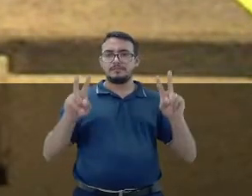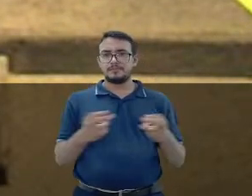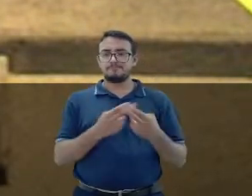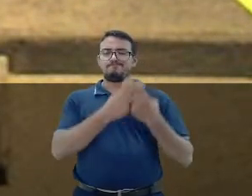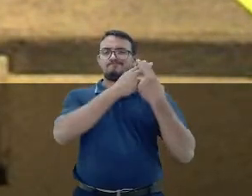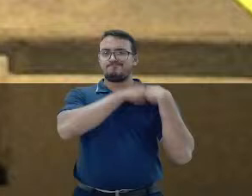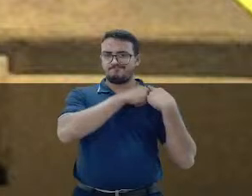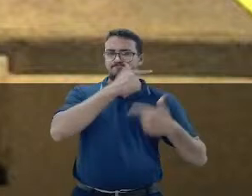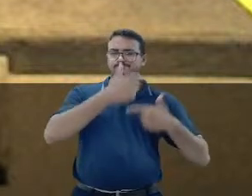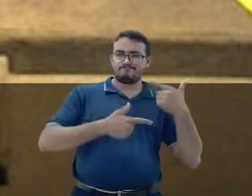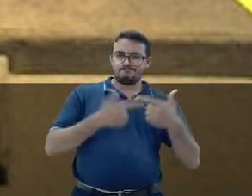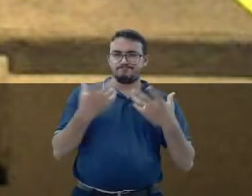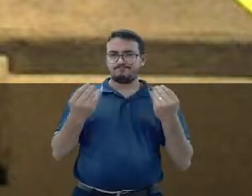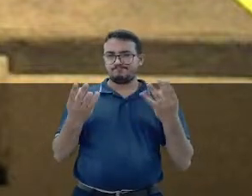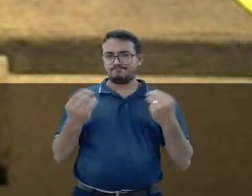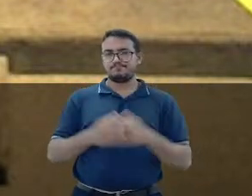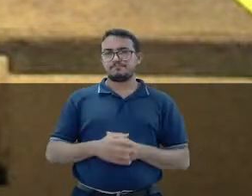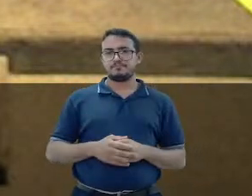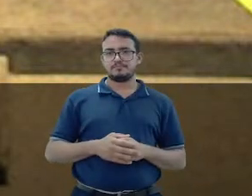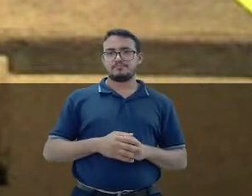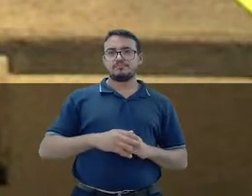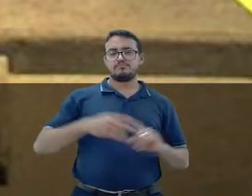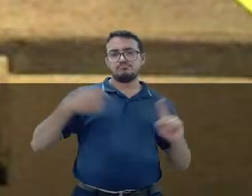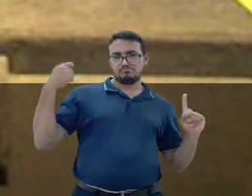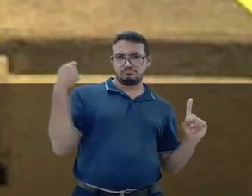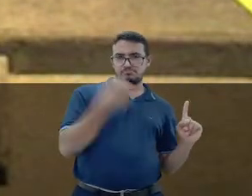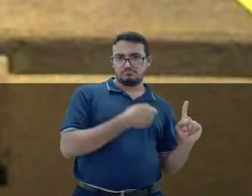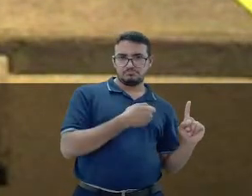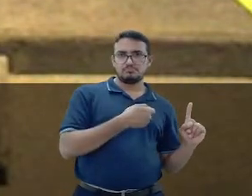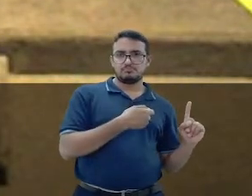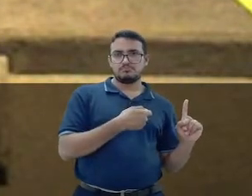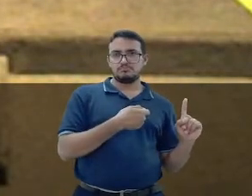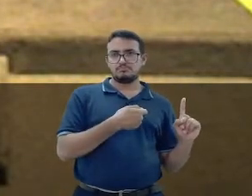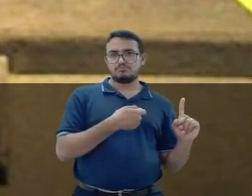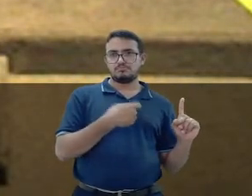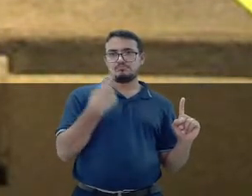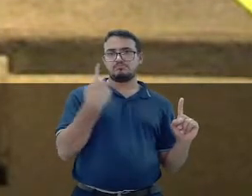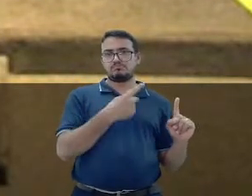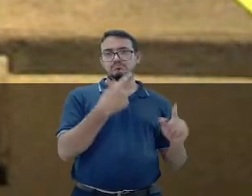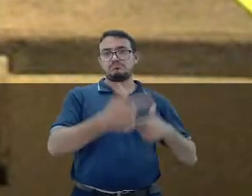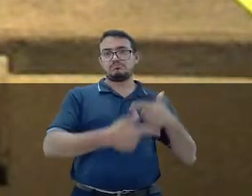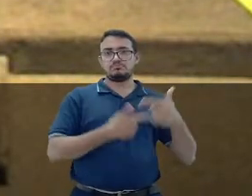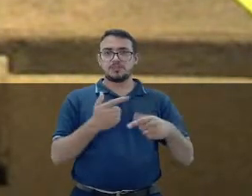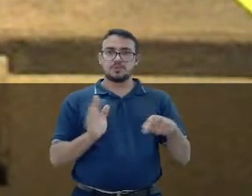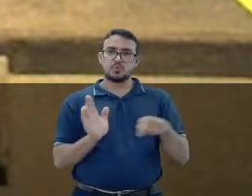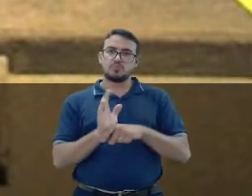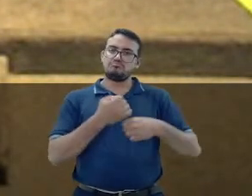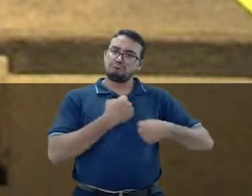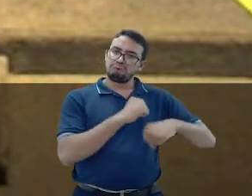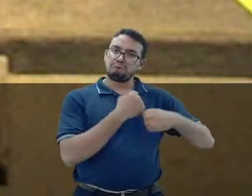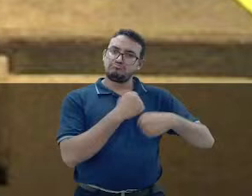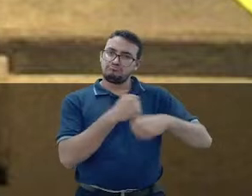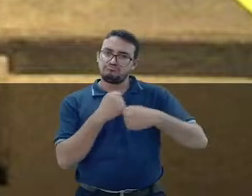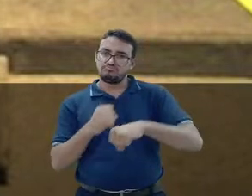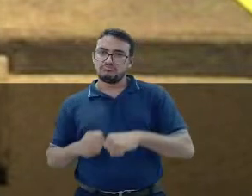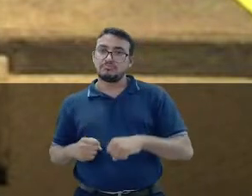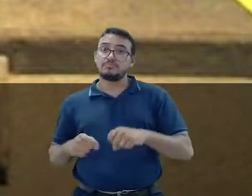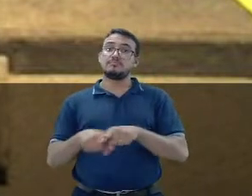reclamante, embora contratado como auxiliar de limpeza, sempre desempenhou a função de